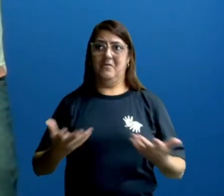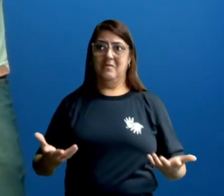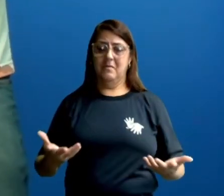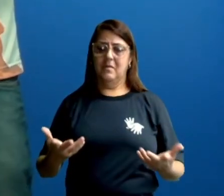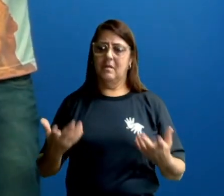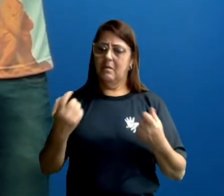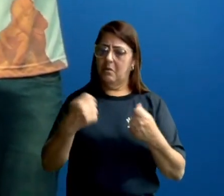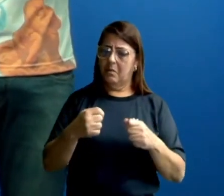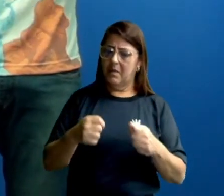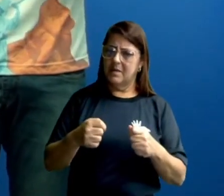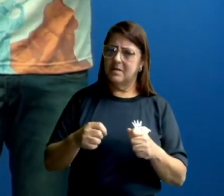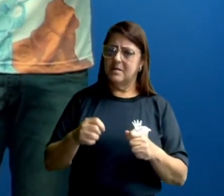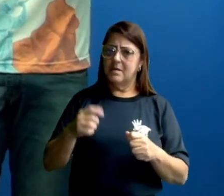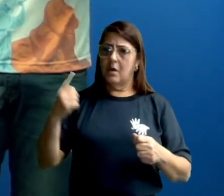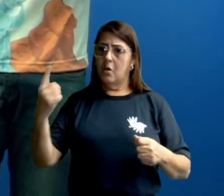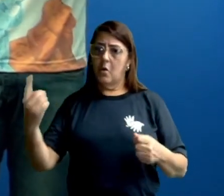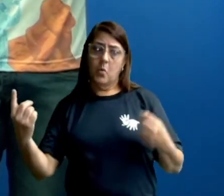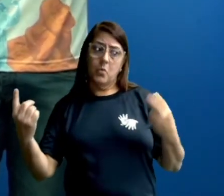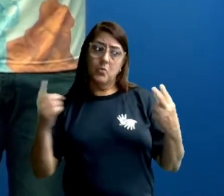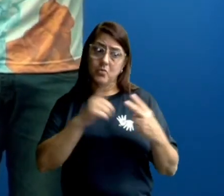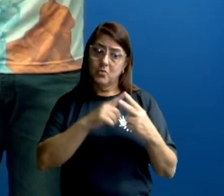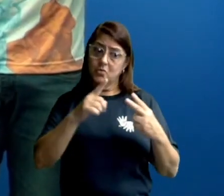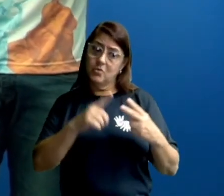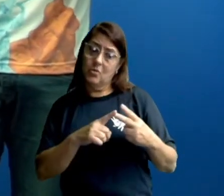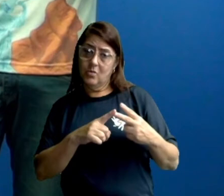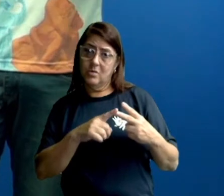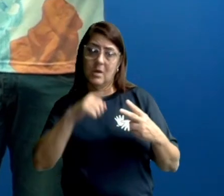equilíbrio, né? A gente não só pode